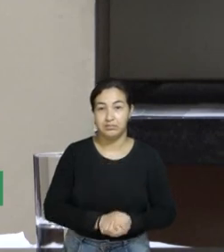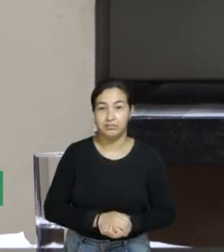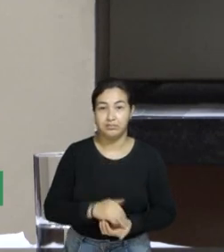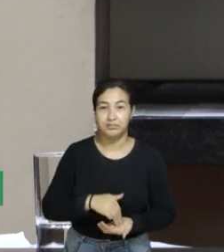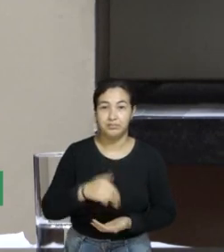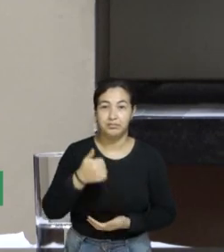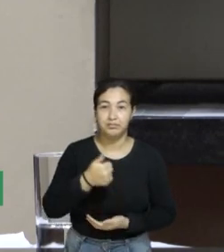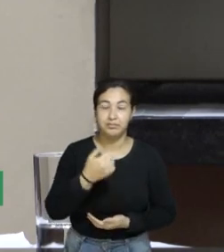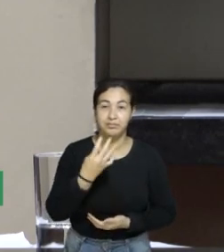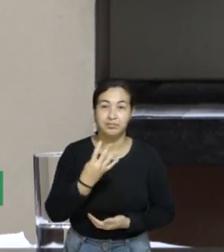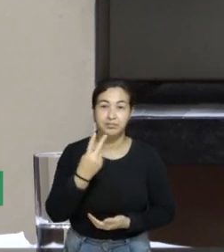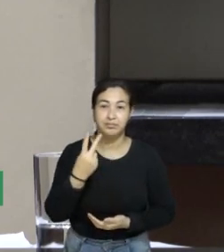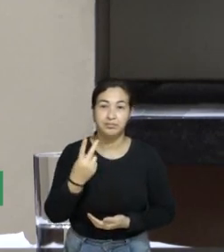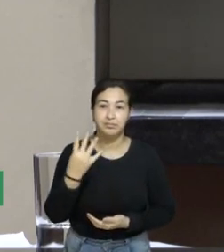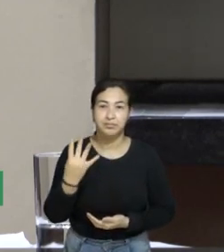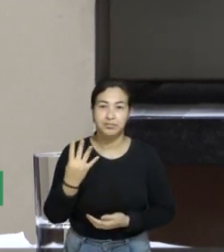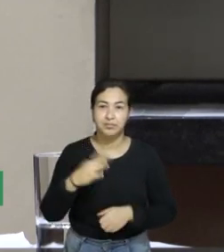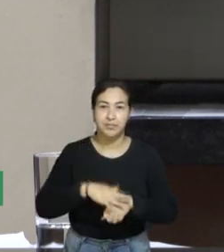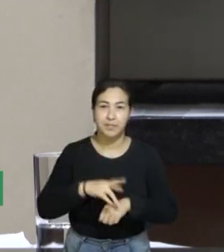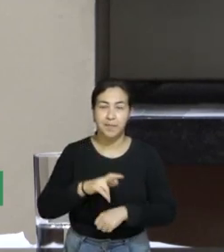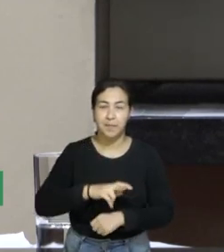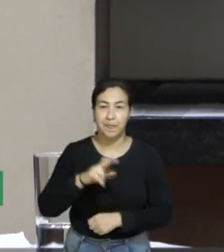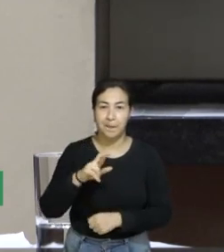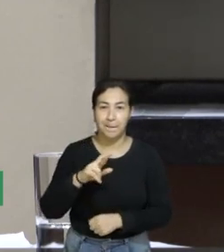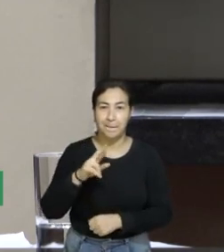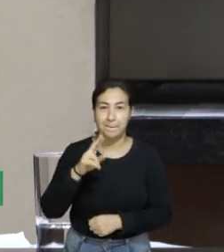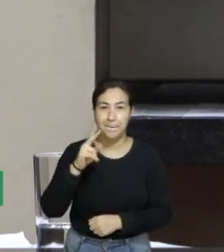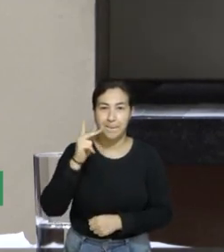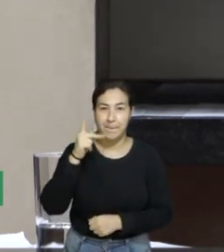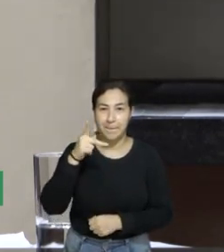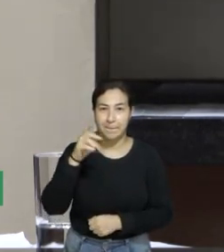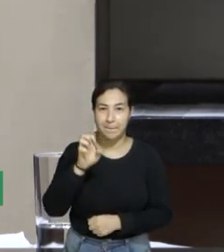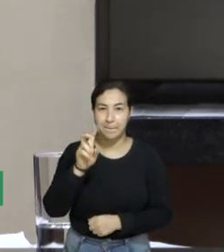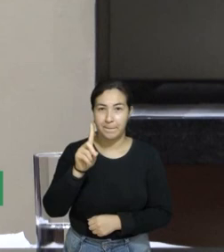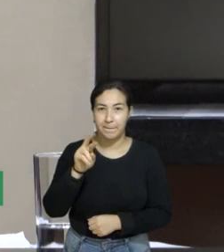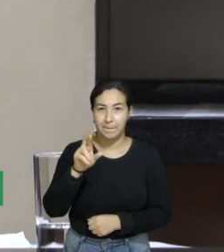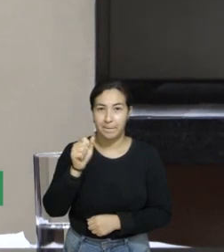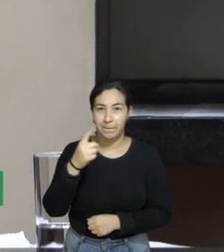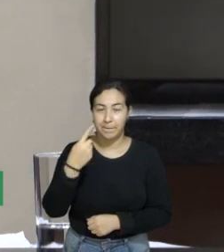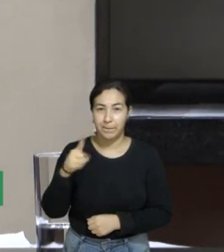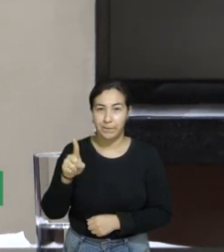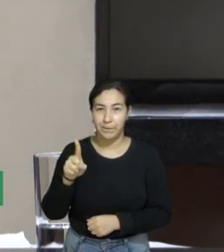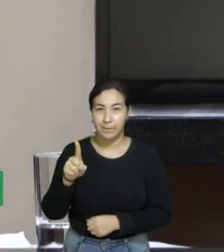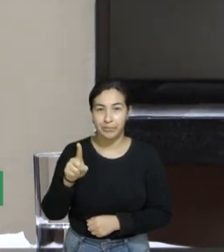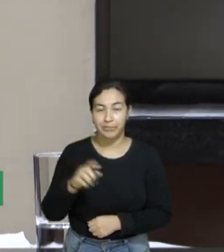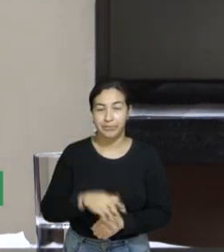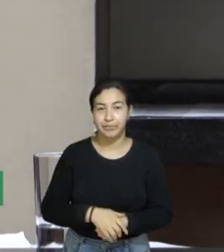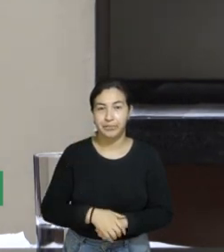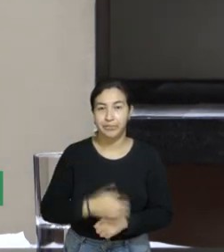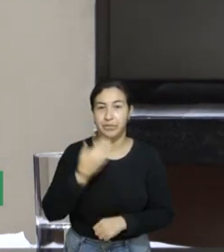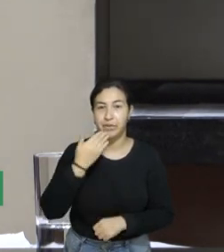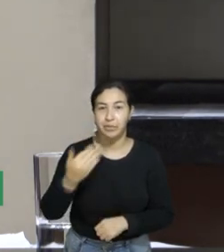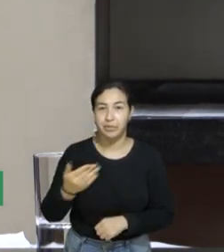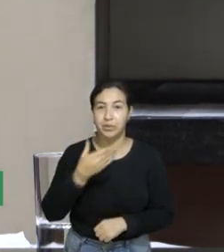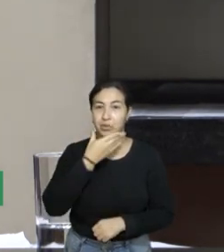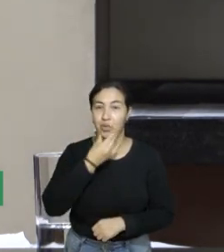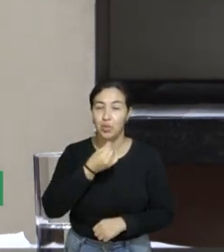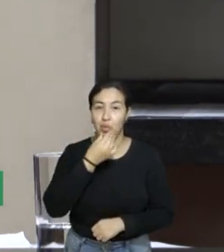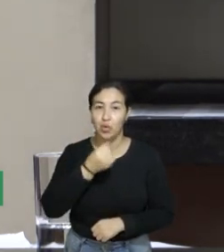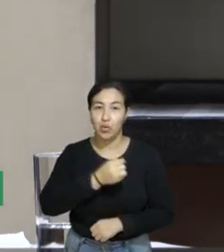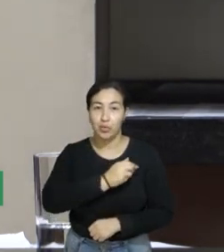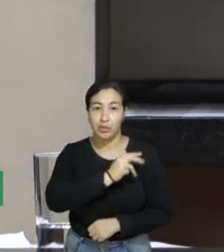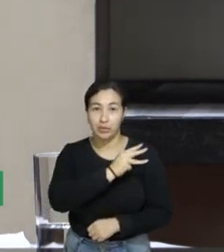Moção 1424, autoria, deputado Pedrão Silvestre, manifestando apelo aos senhores Luiz Inácio Lula da Silva